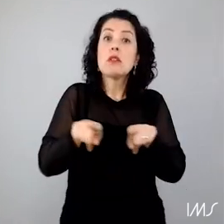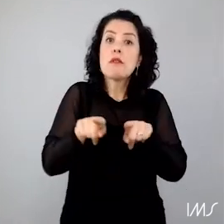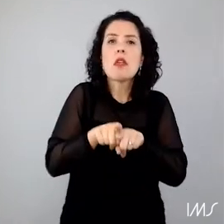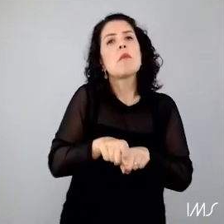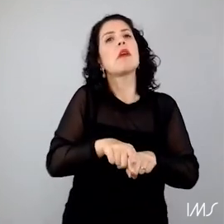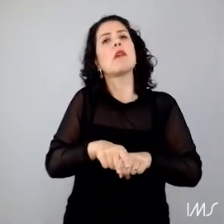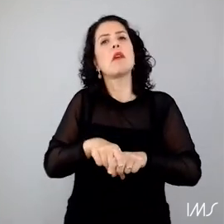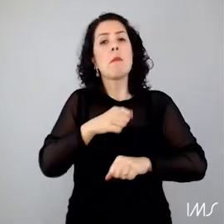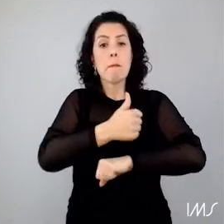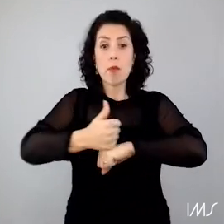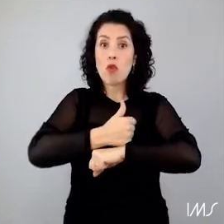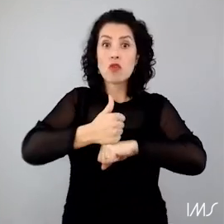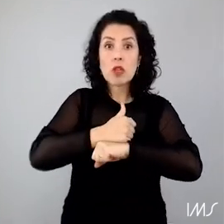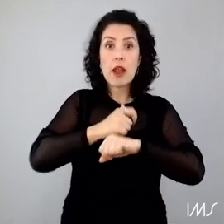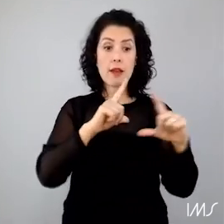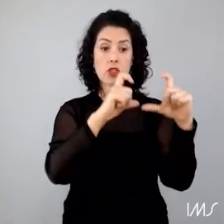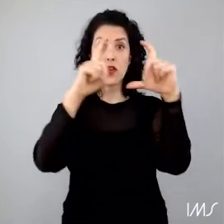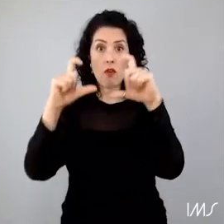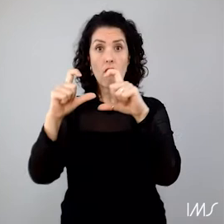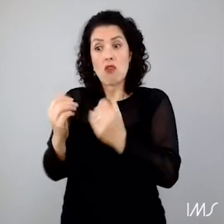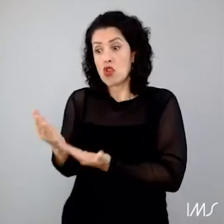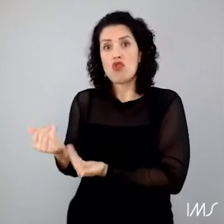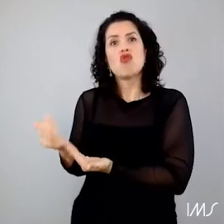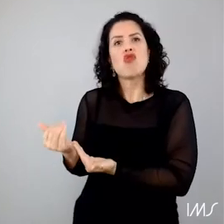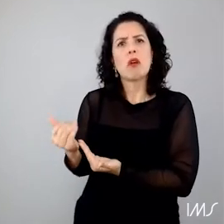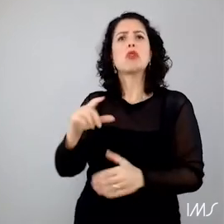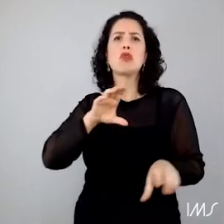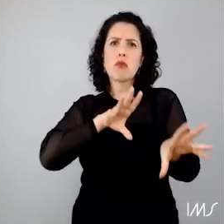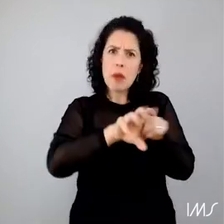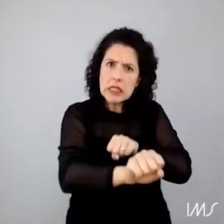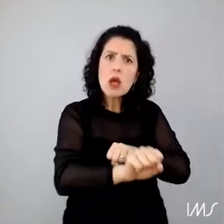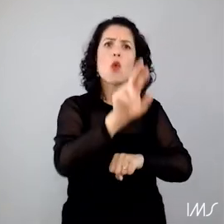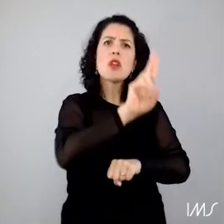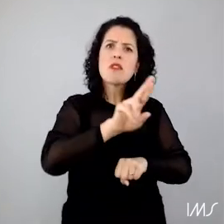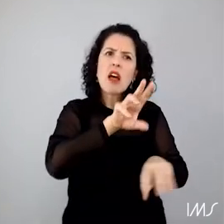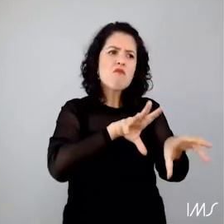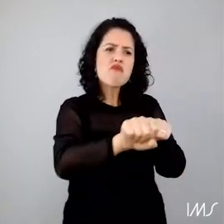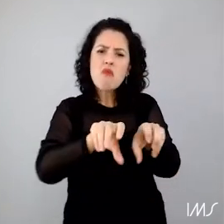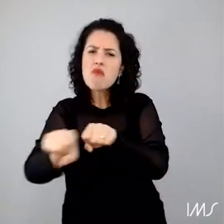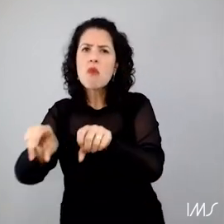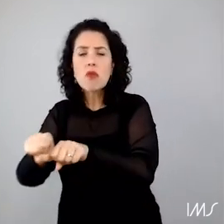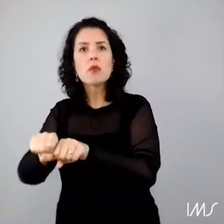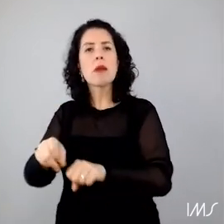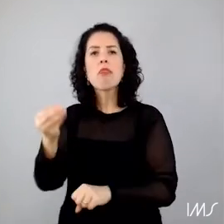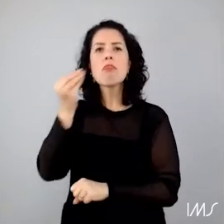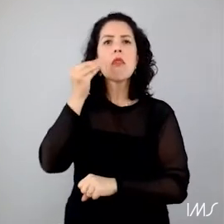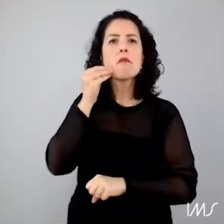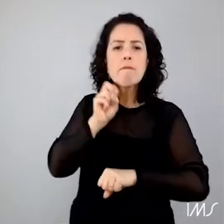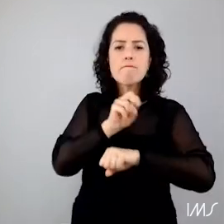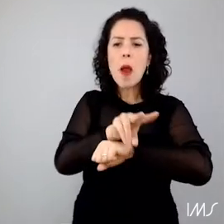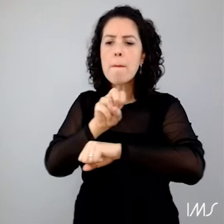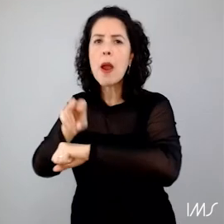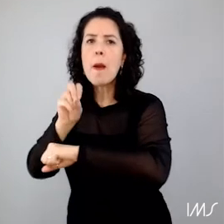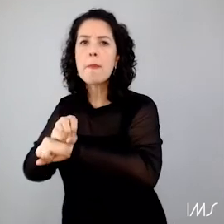jovens fotógrafos, em geral universitários ou com formação universitária, que se aventuravam